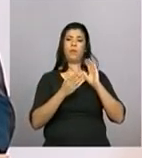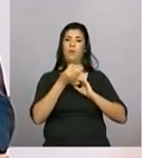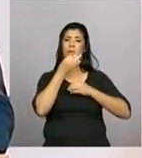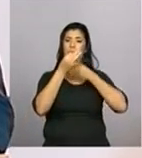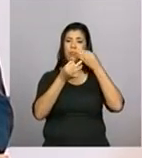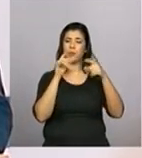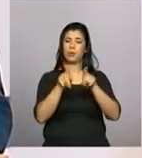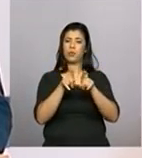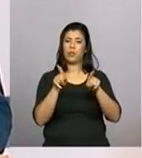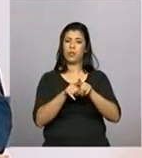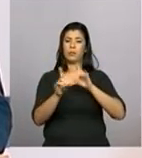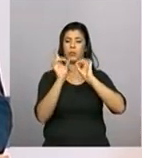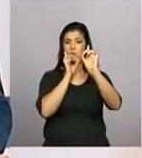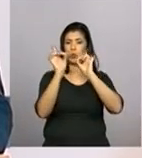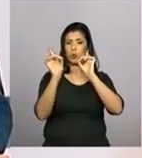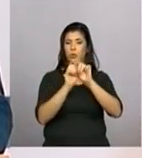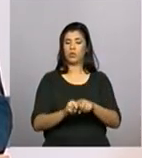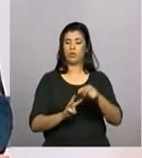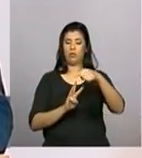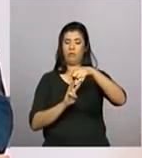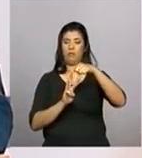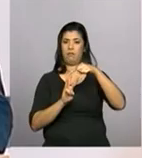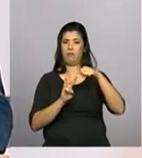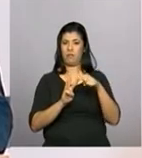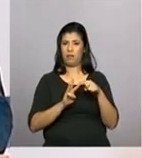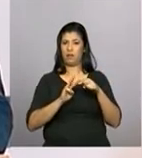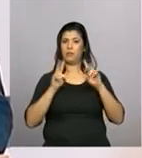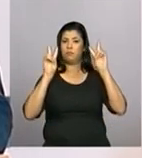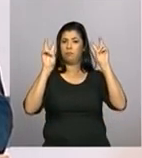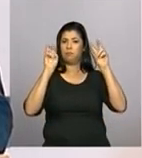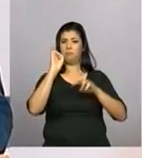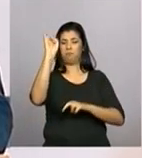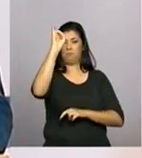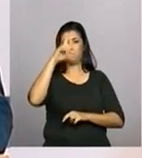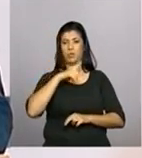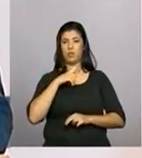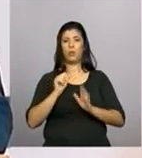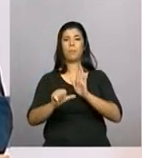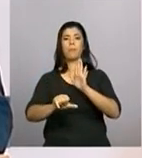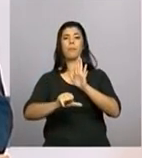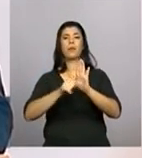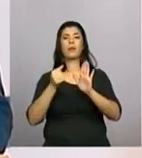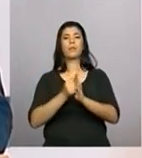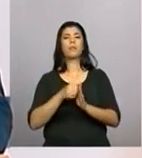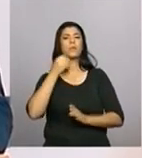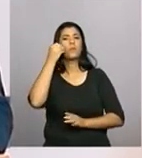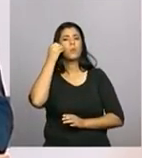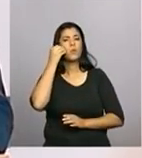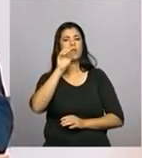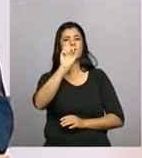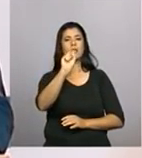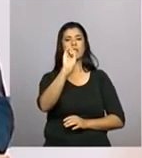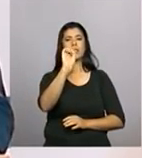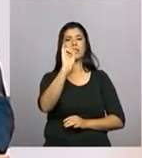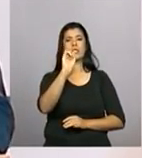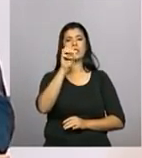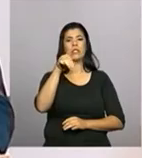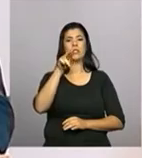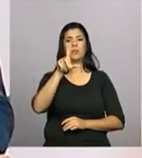dialogar sobre três grandes temas. O primeiro, o simulador veicular, o segundo, o